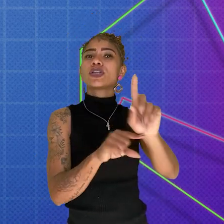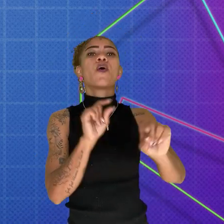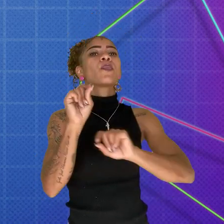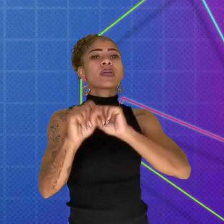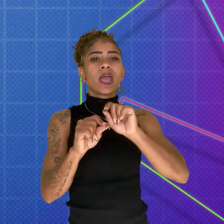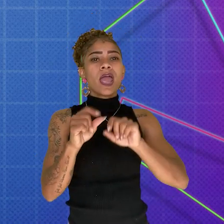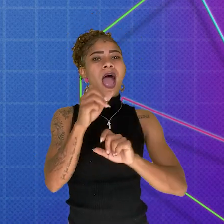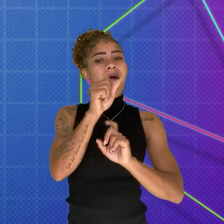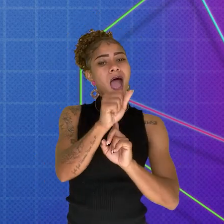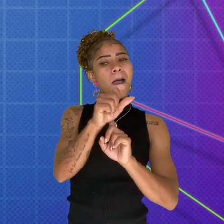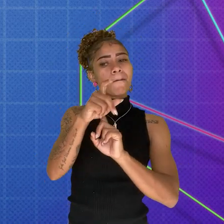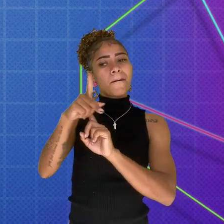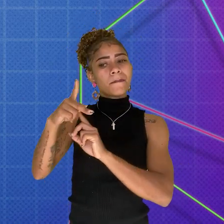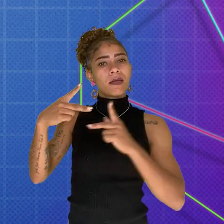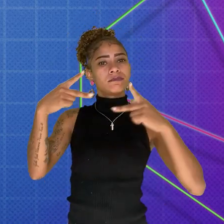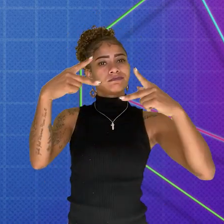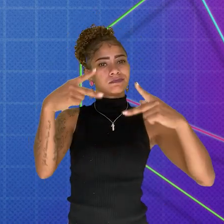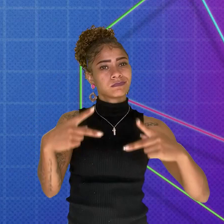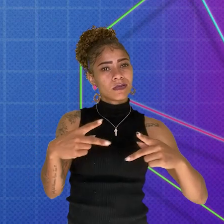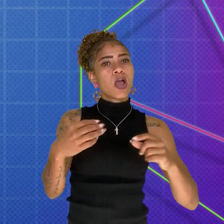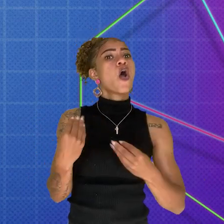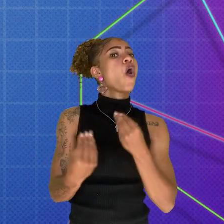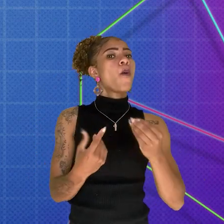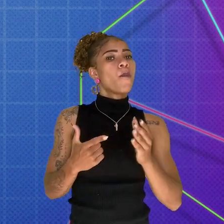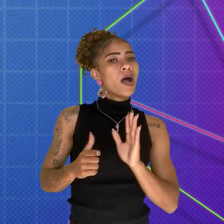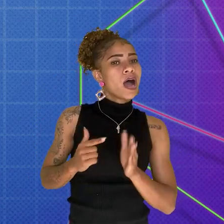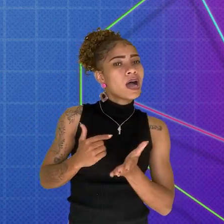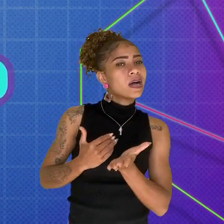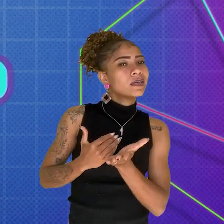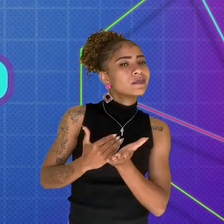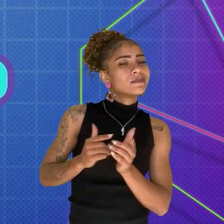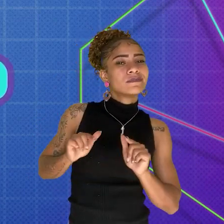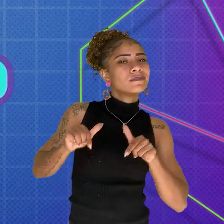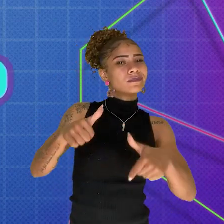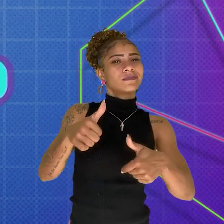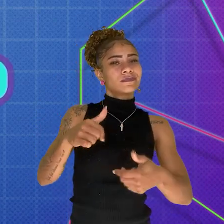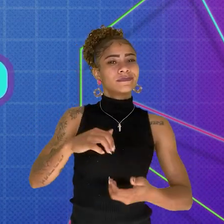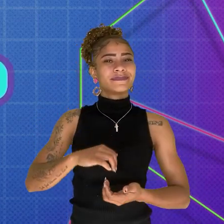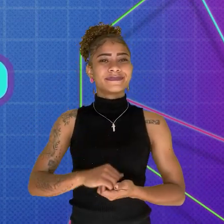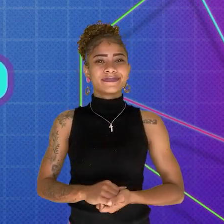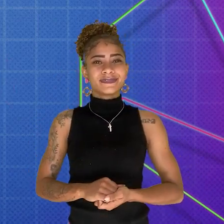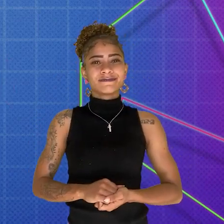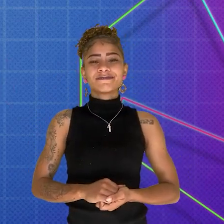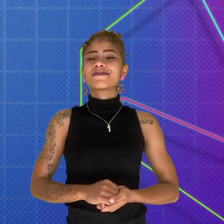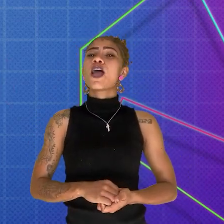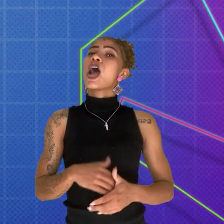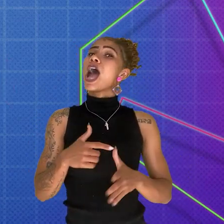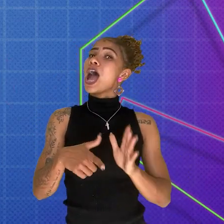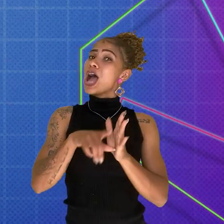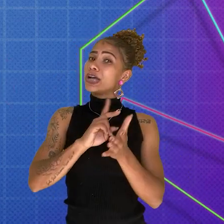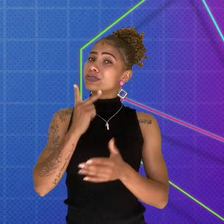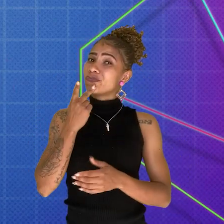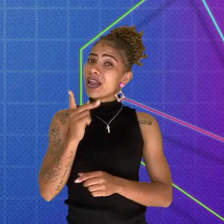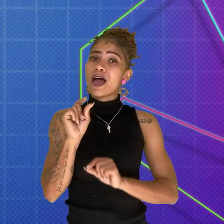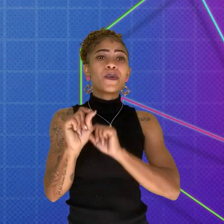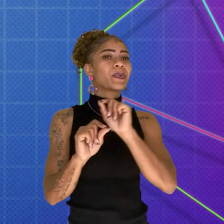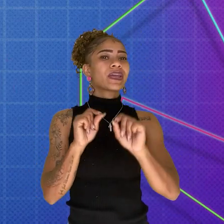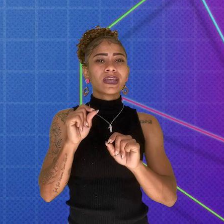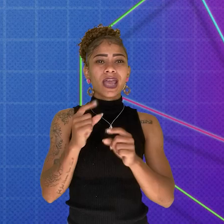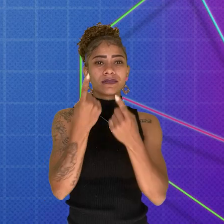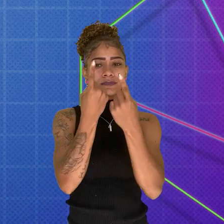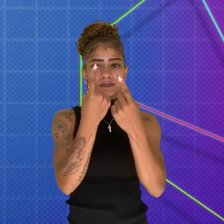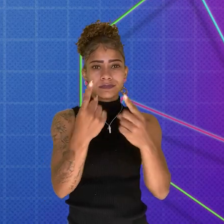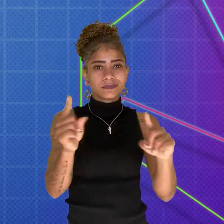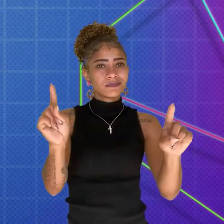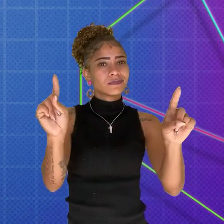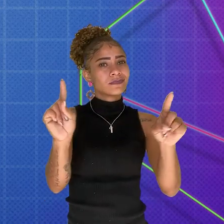que fazem com que isso seja possível e praticável. Trilha sonora e momentos. Mas antes de falar das trilhas sonoras, vamos falar